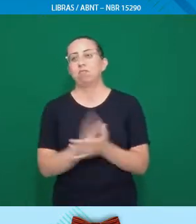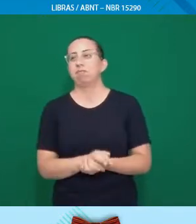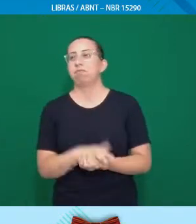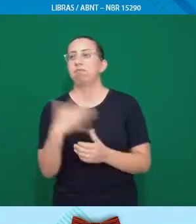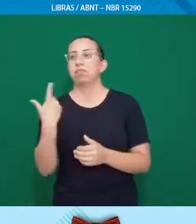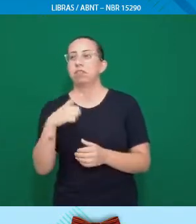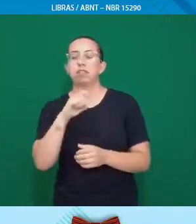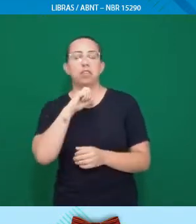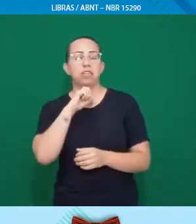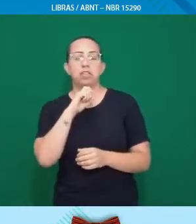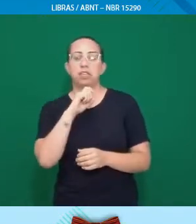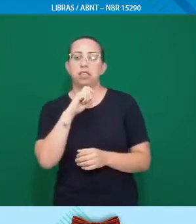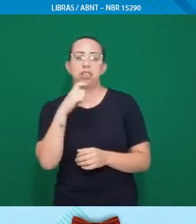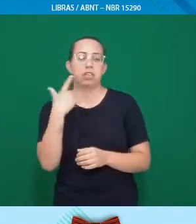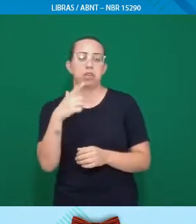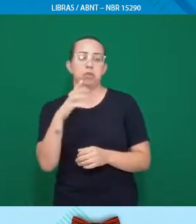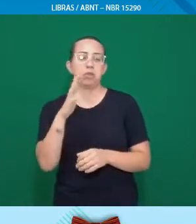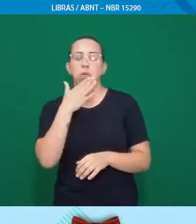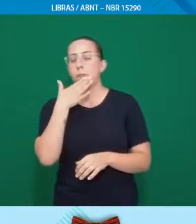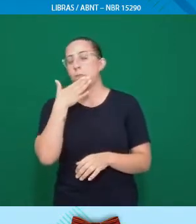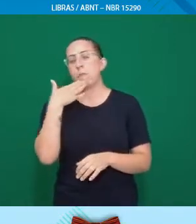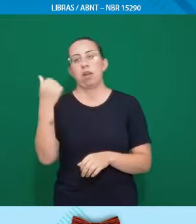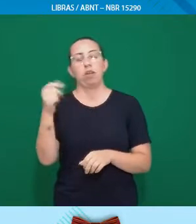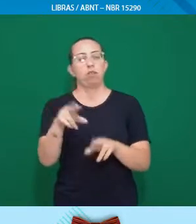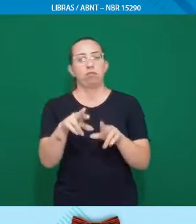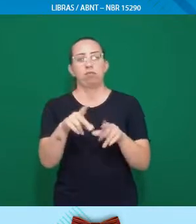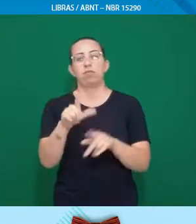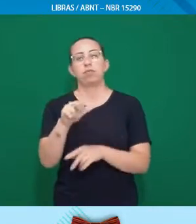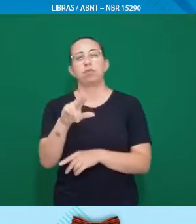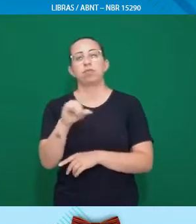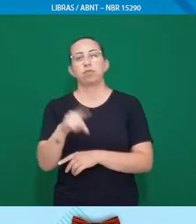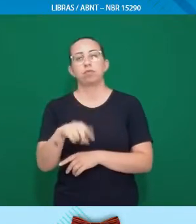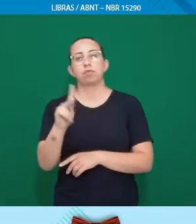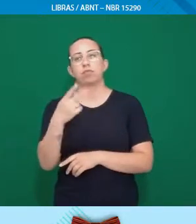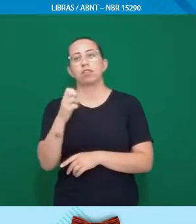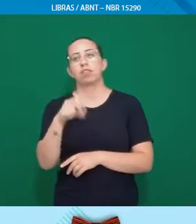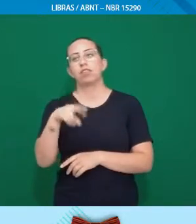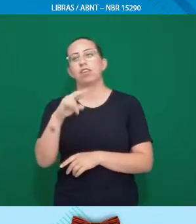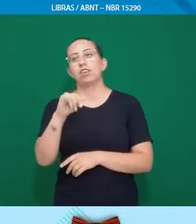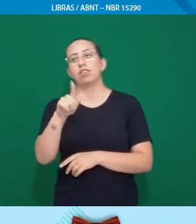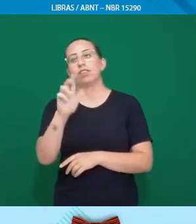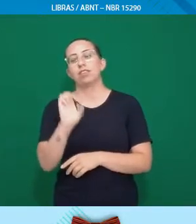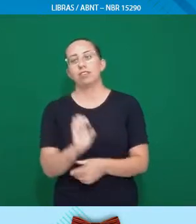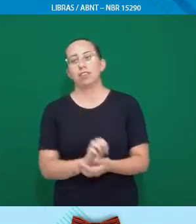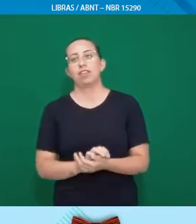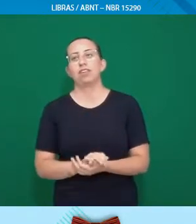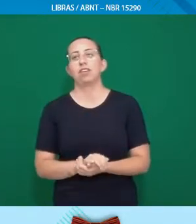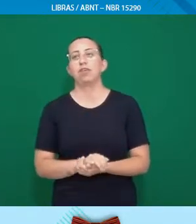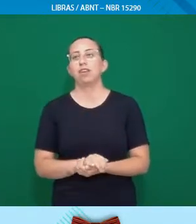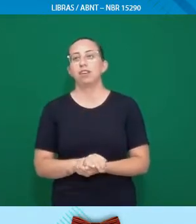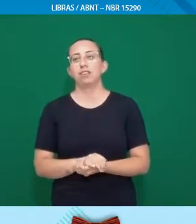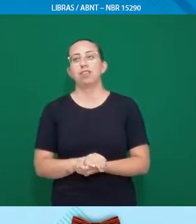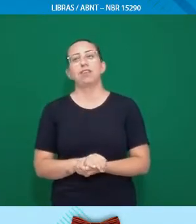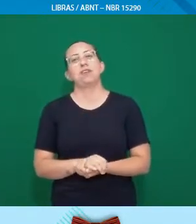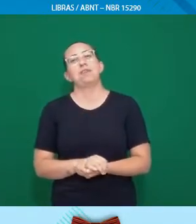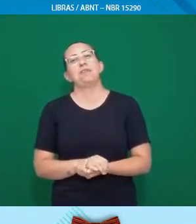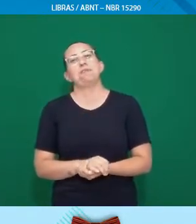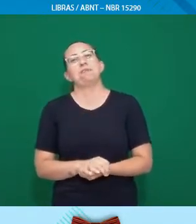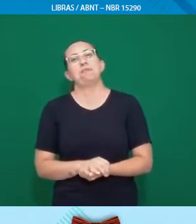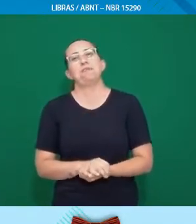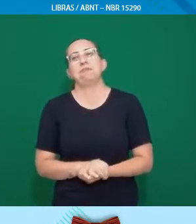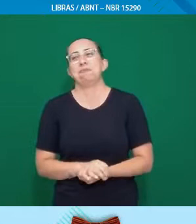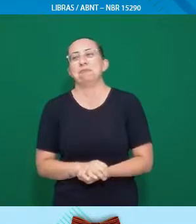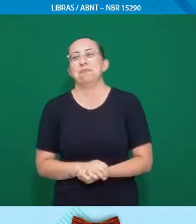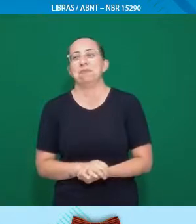que nós não temos Governador que de atenção que o nosso município merece fico assim pensando